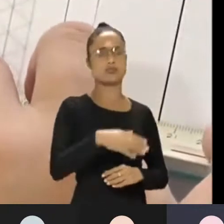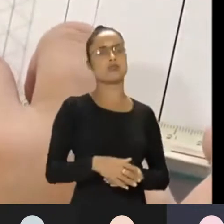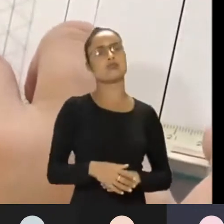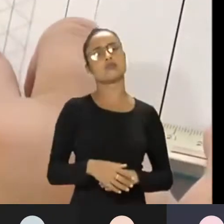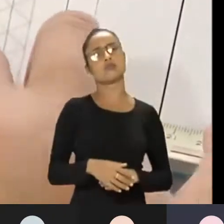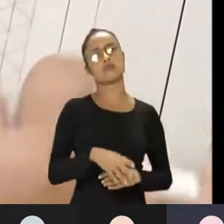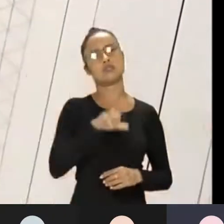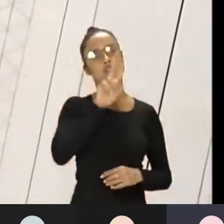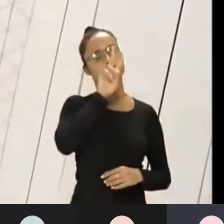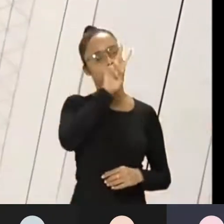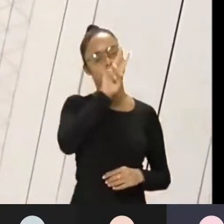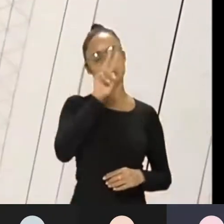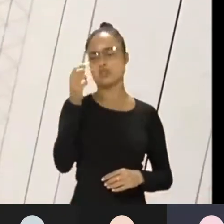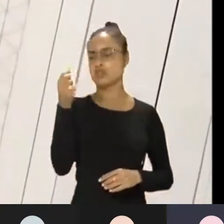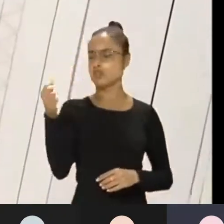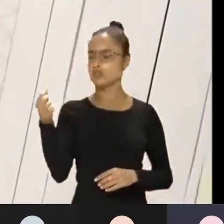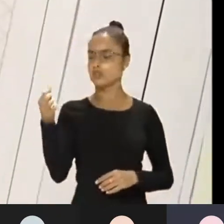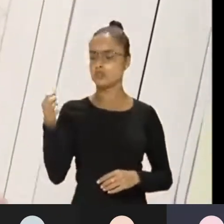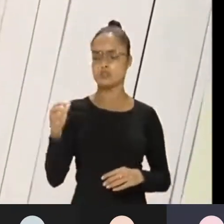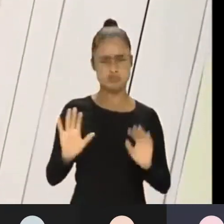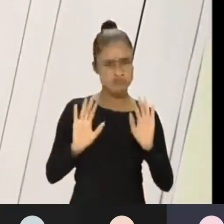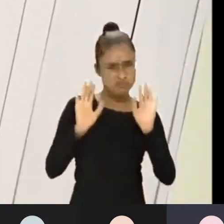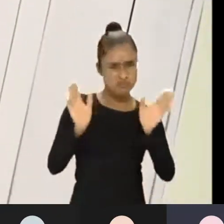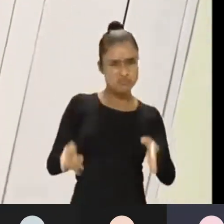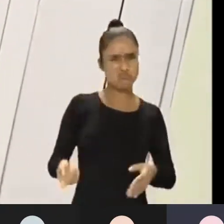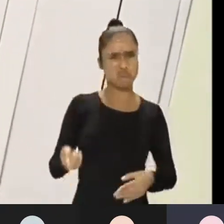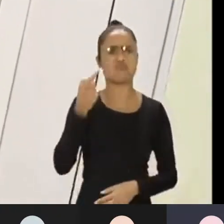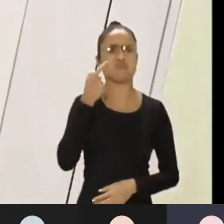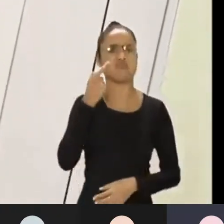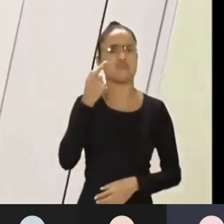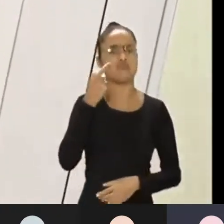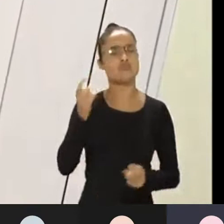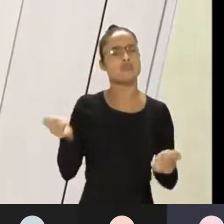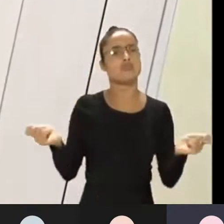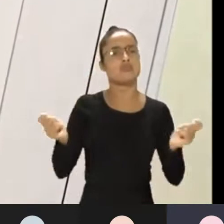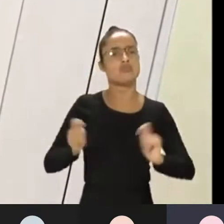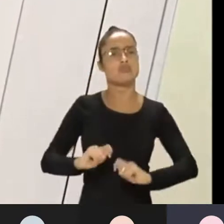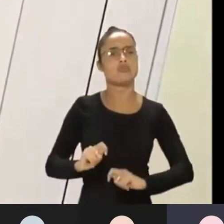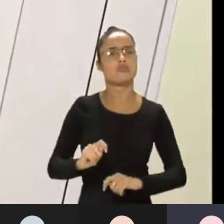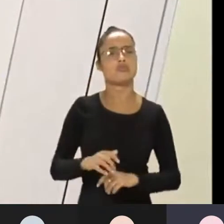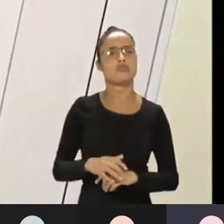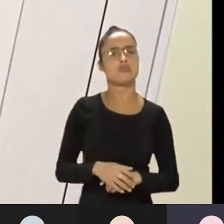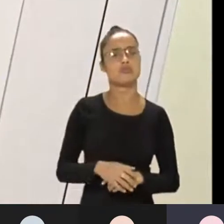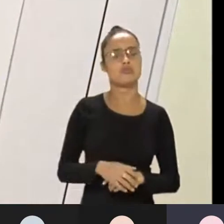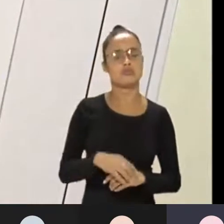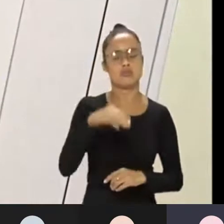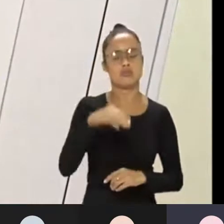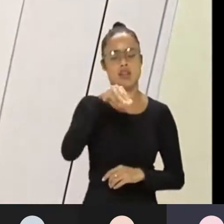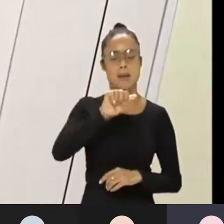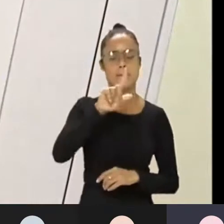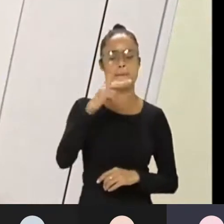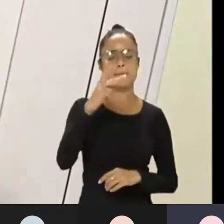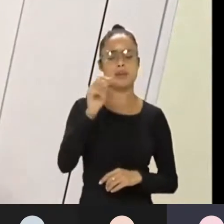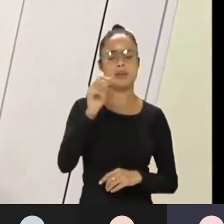medida, 2,6. Eu fiz considerando na malha